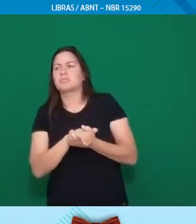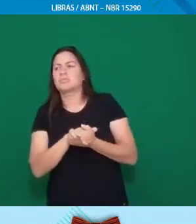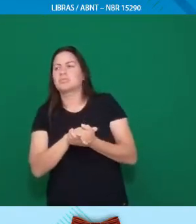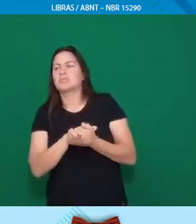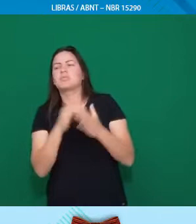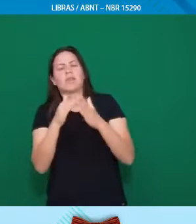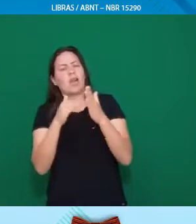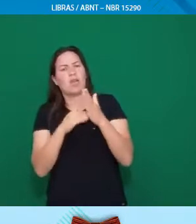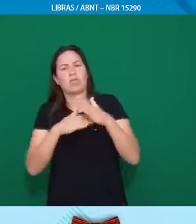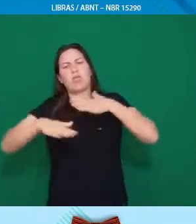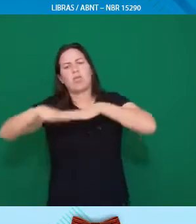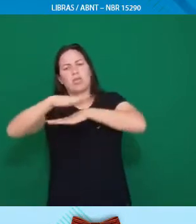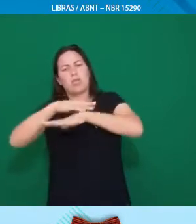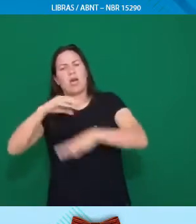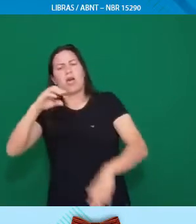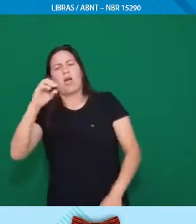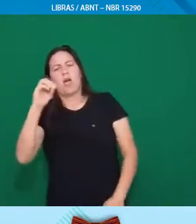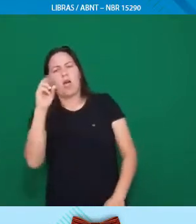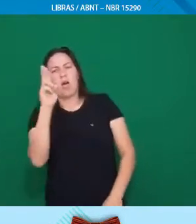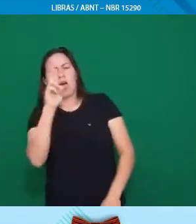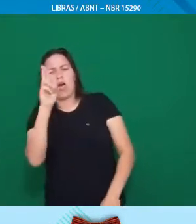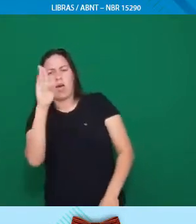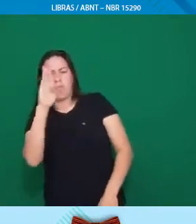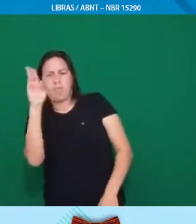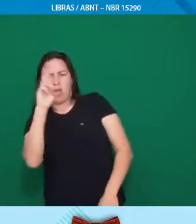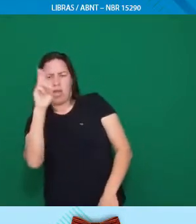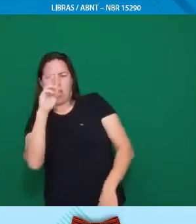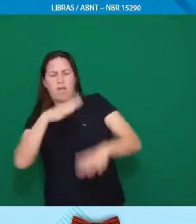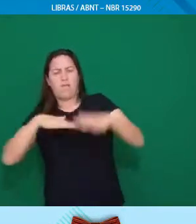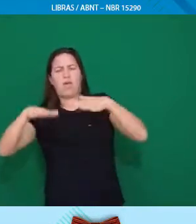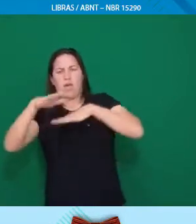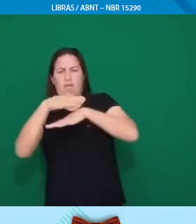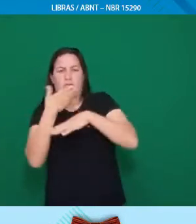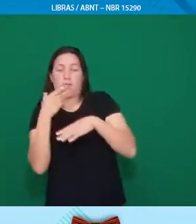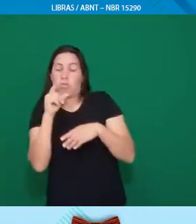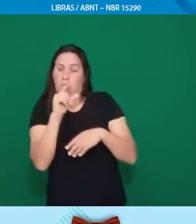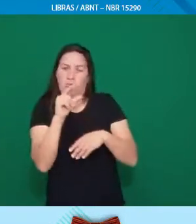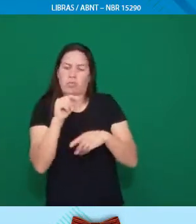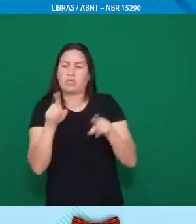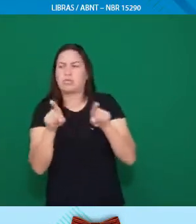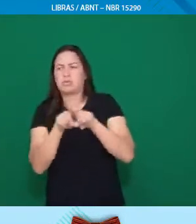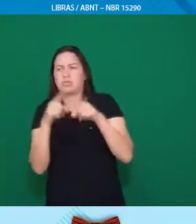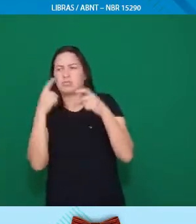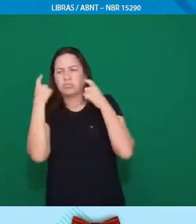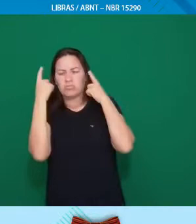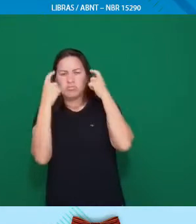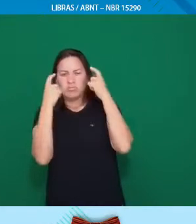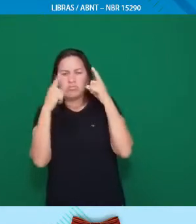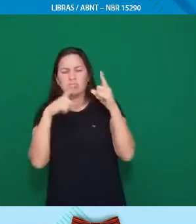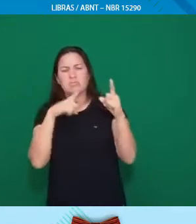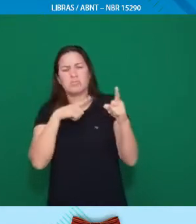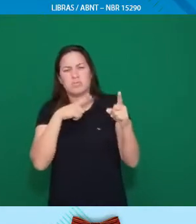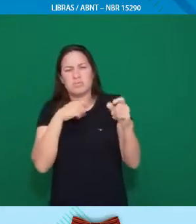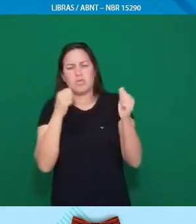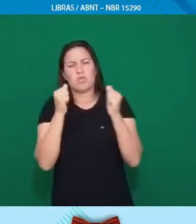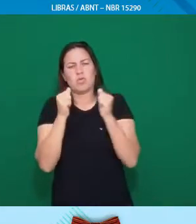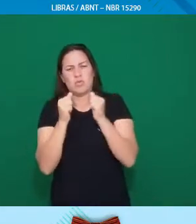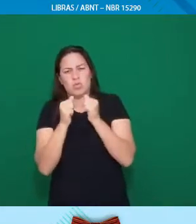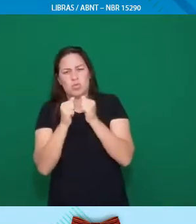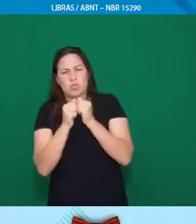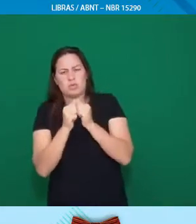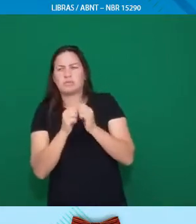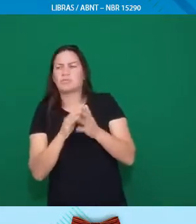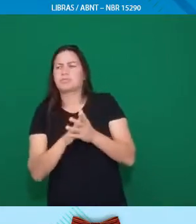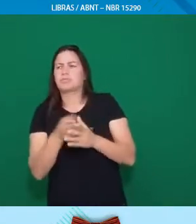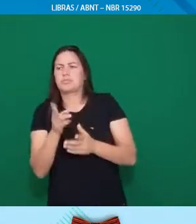tarde de hoje e toda a rodovia foi ao menos um paliativo foi realizado e também uma preocupação que nós temos o que